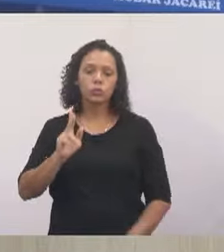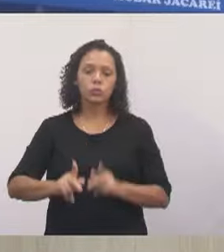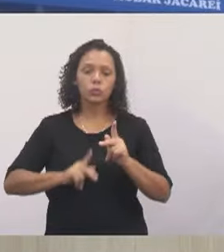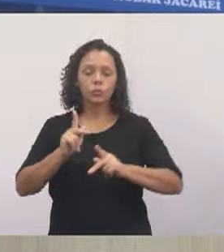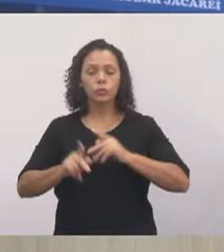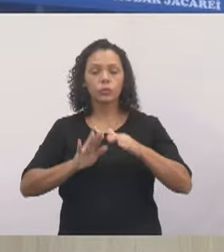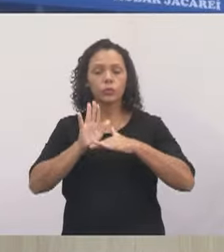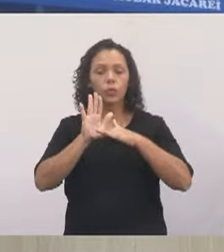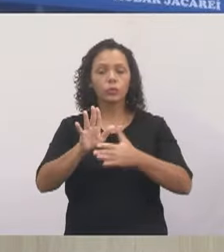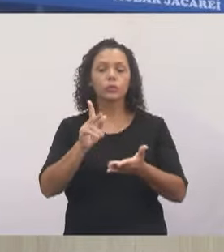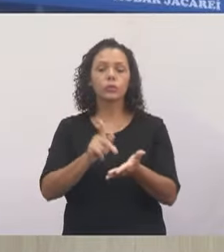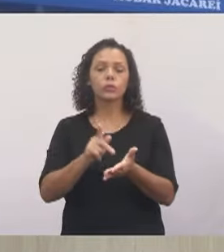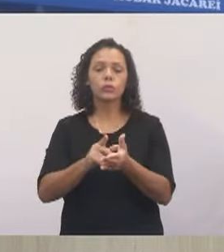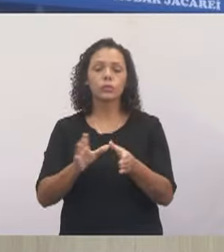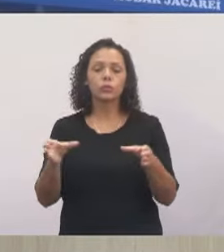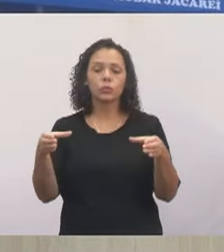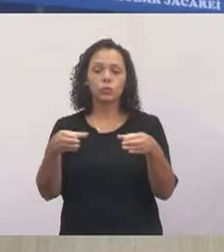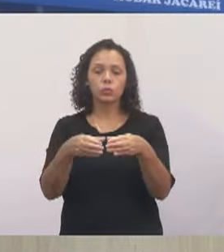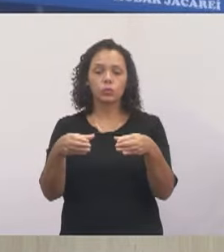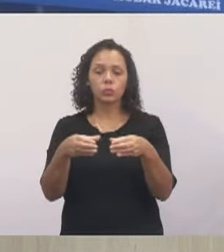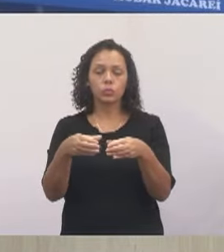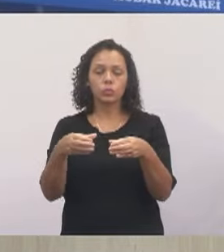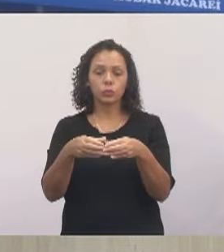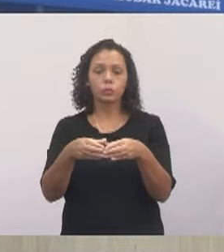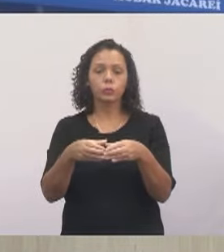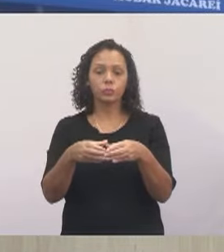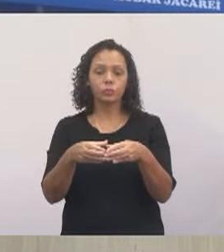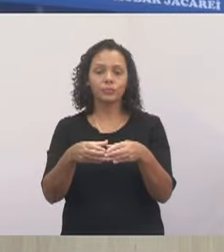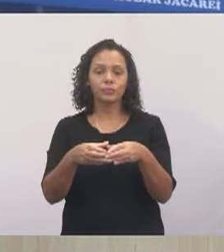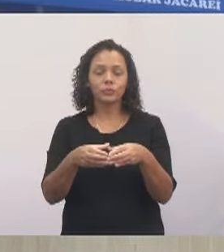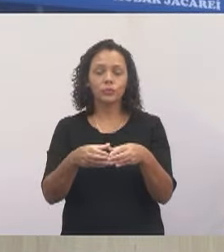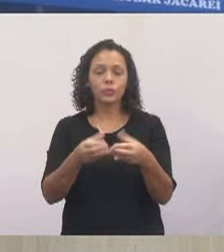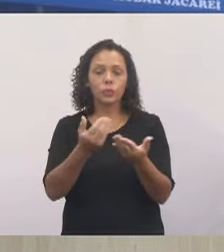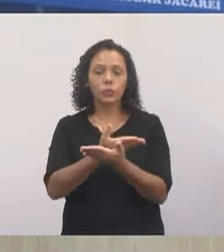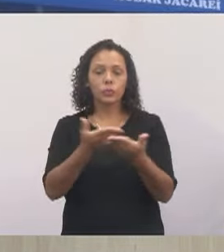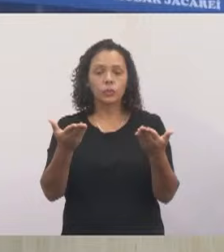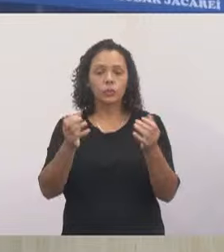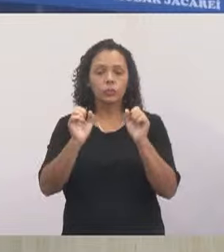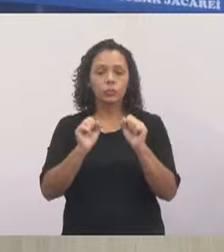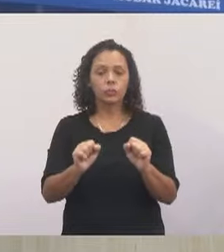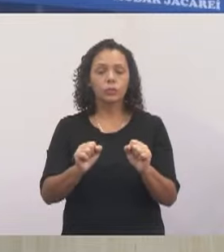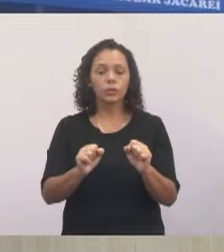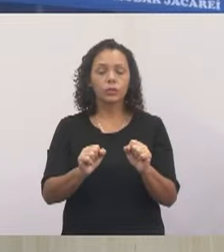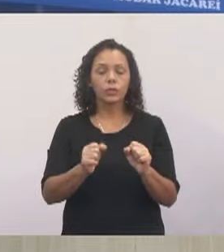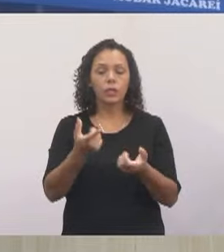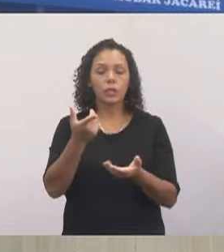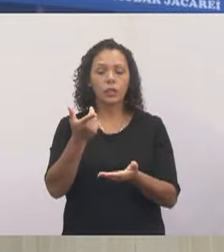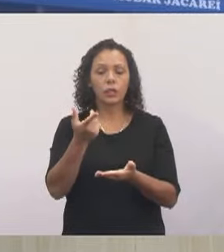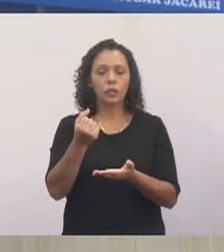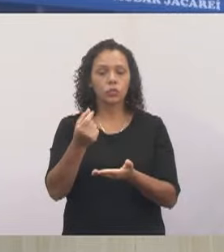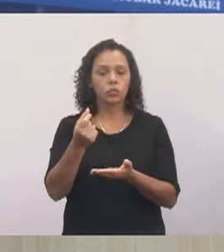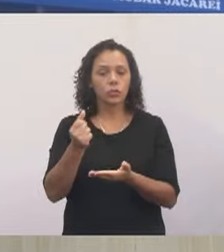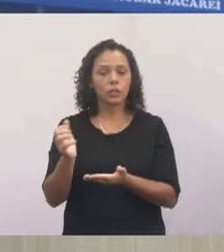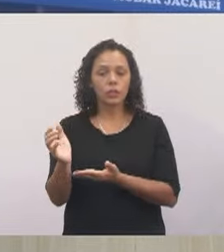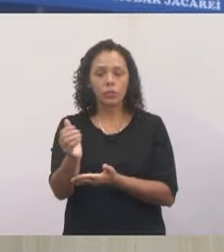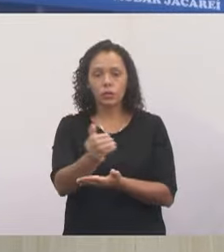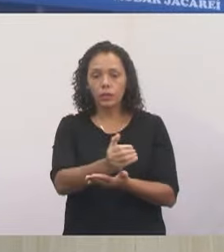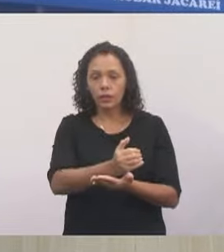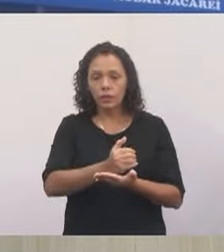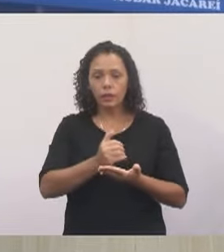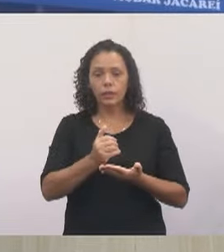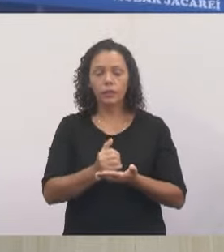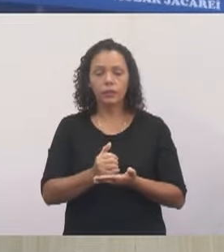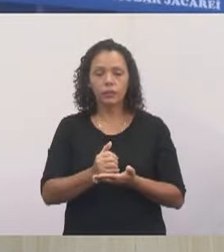muito, vai ajudar muito a equipe de vocês, tá? Onde você vai poder arrecadar, angariar fundos